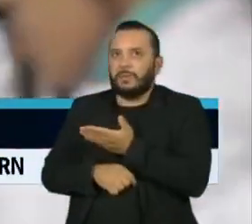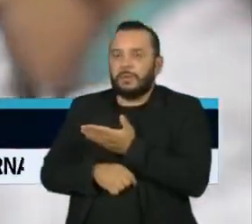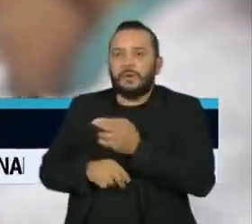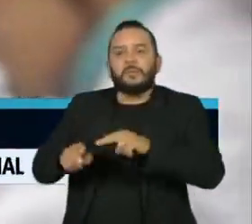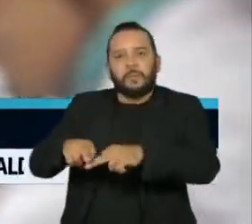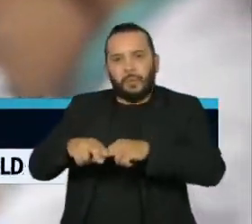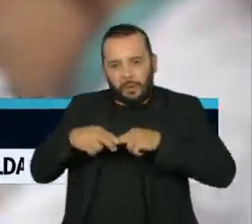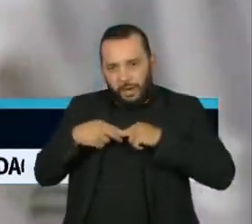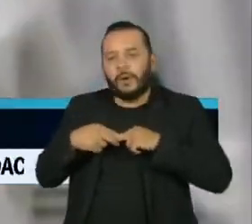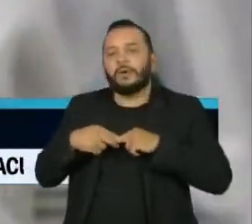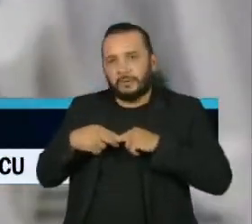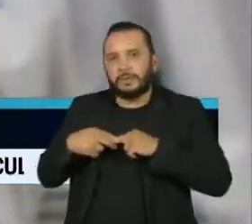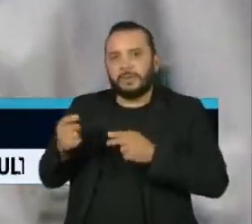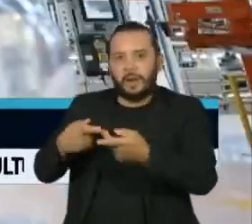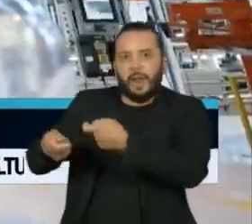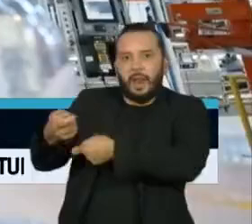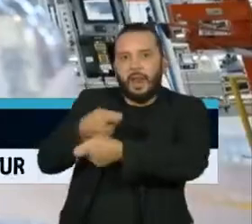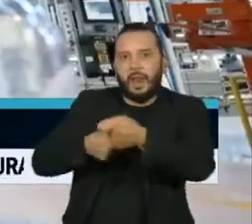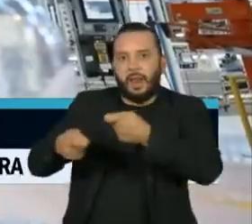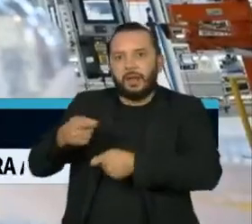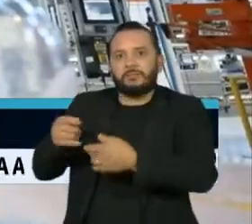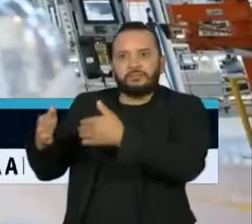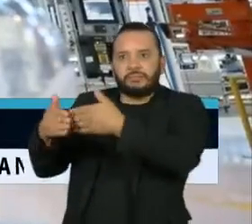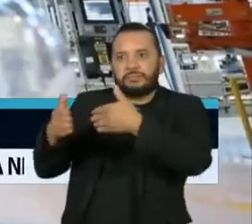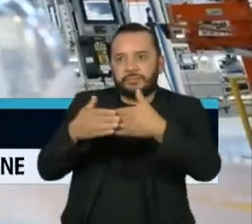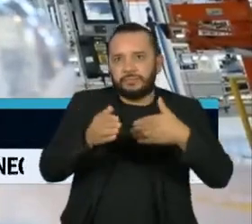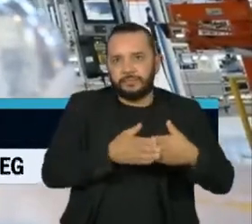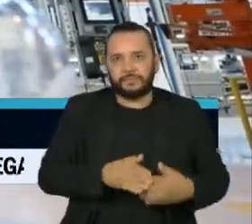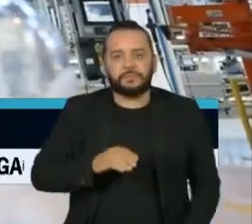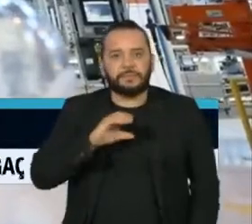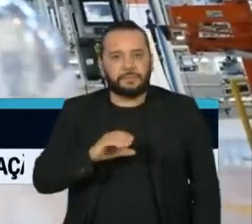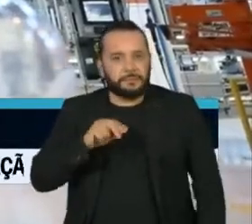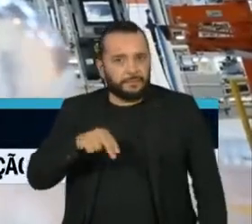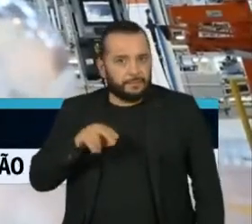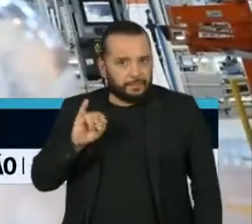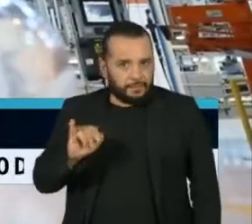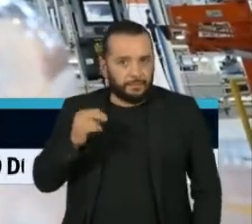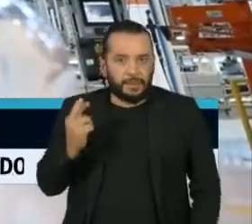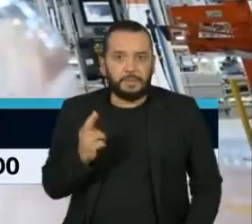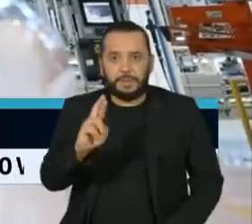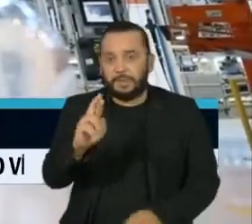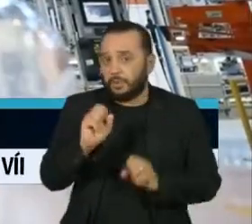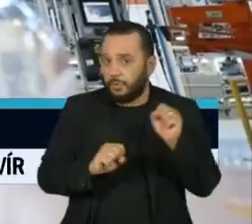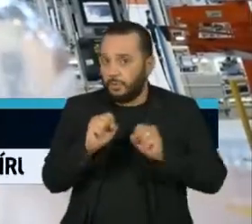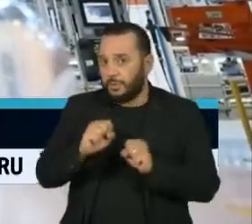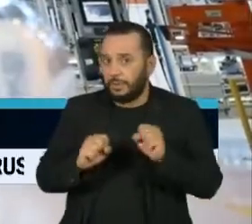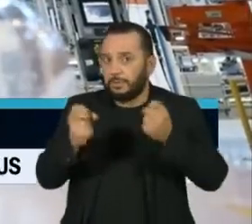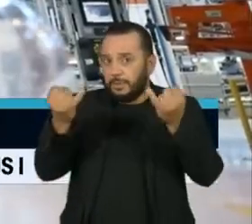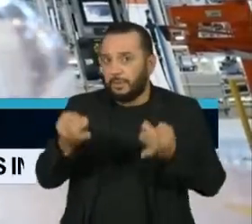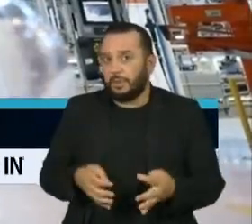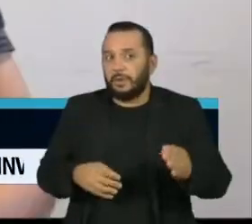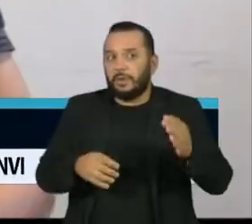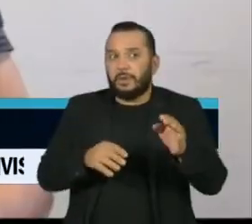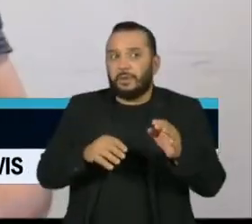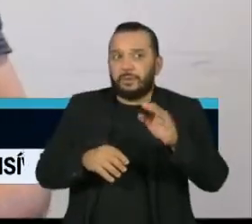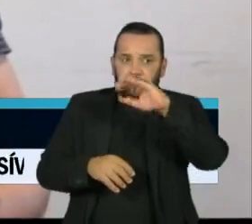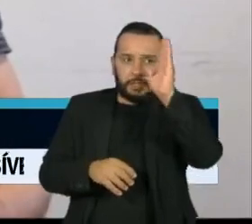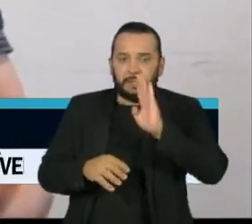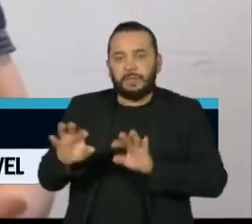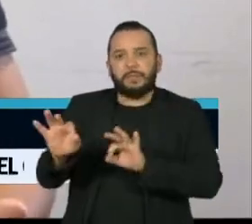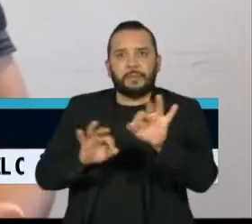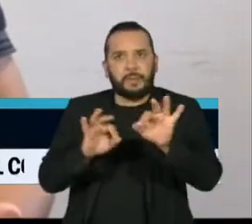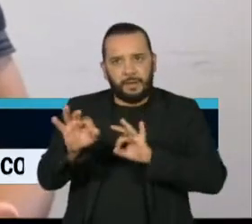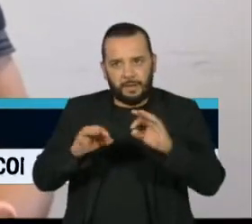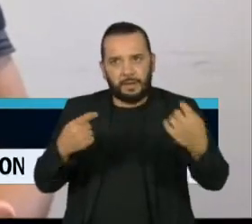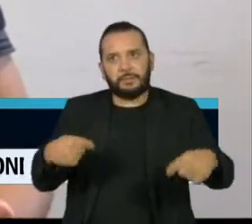função da falta desses itens no mercado. Para a CNI, que representa as indústrias, o Brasil tem que se preparar para essa onda. O Brasil pode